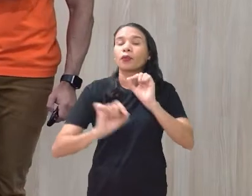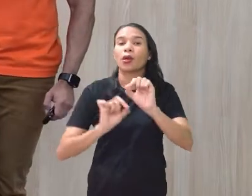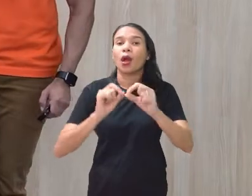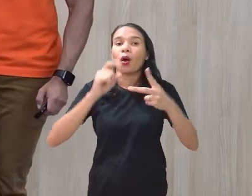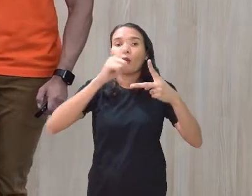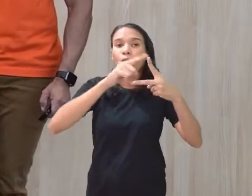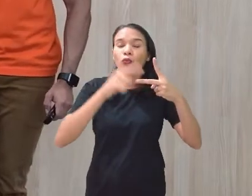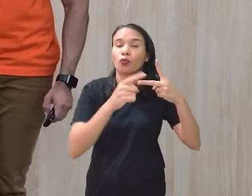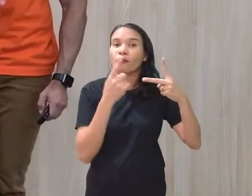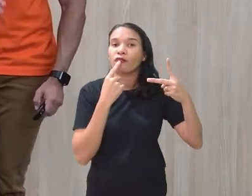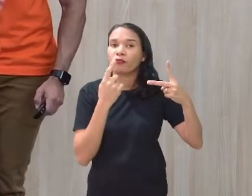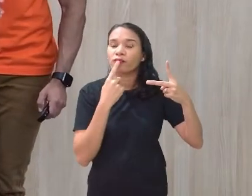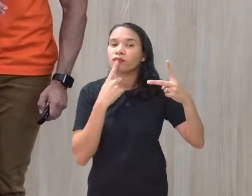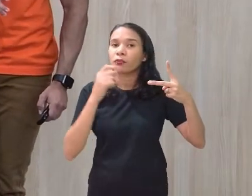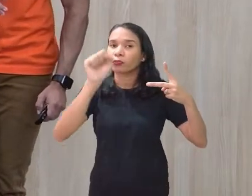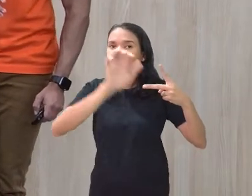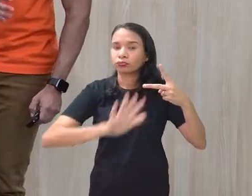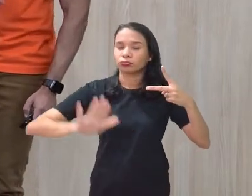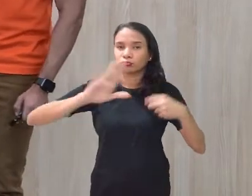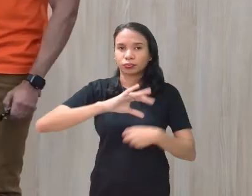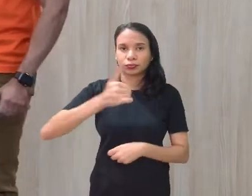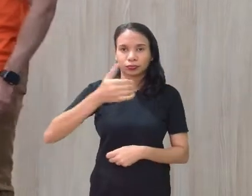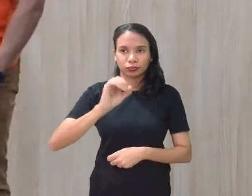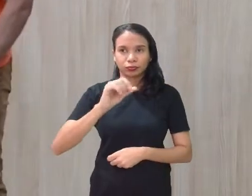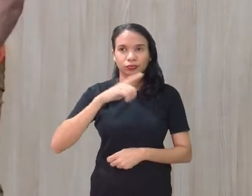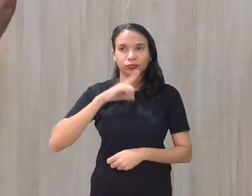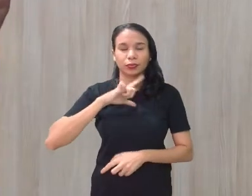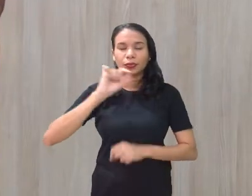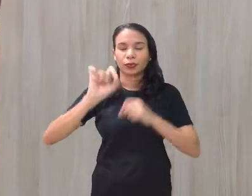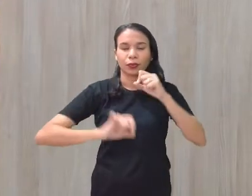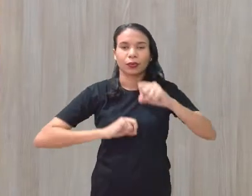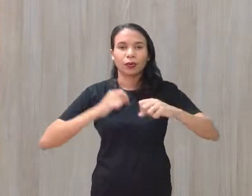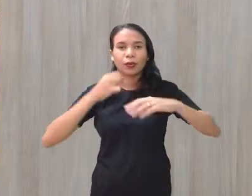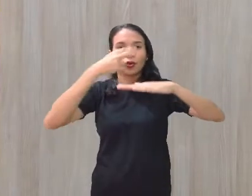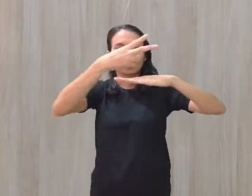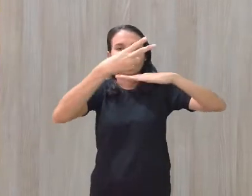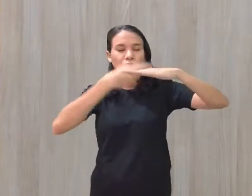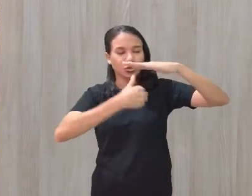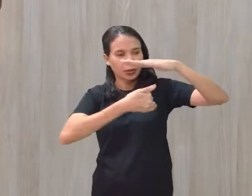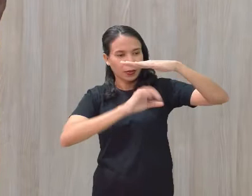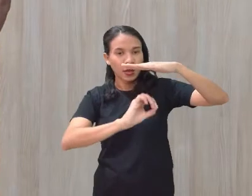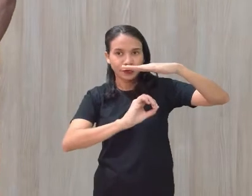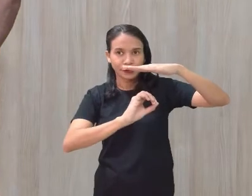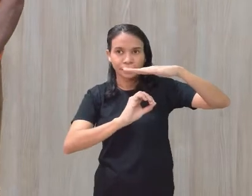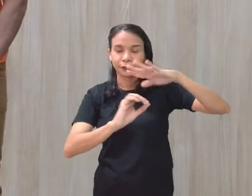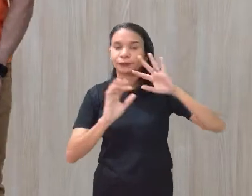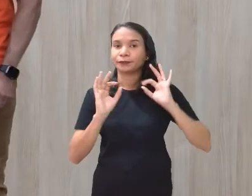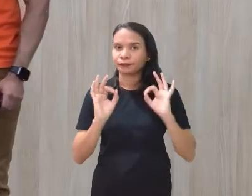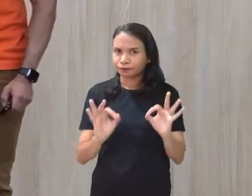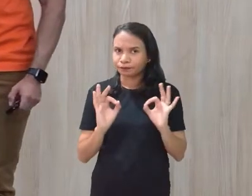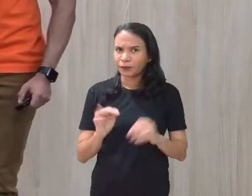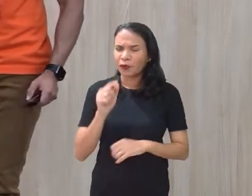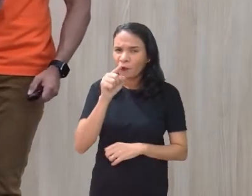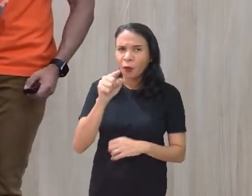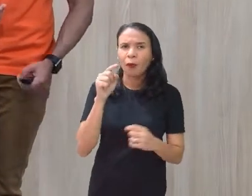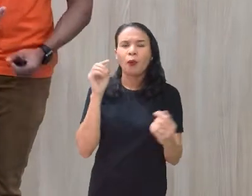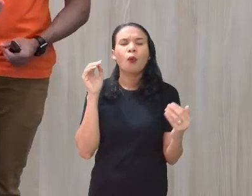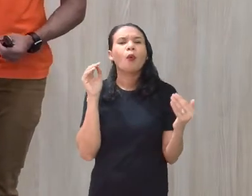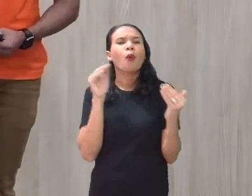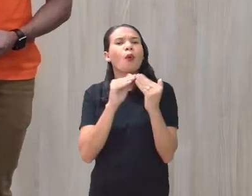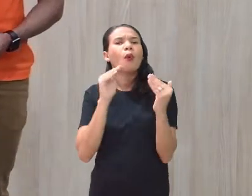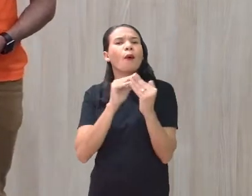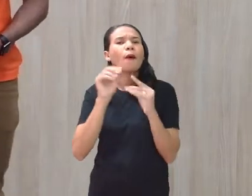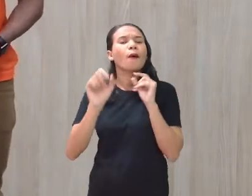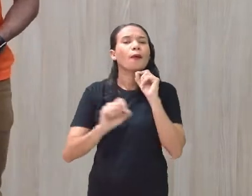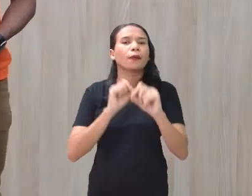vermelho, num total de 10. Então, eu tenho aqui uma fração 2 décimos. Então, tu concorda comigo que a